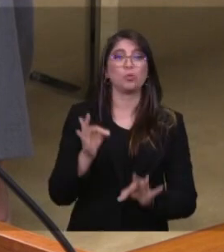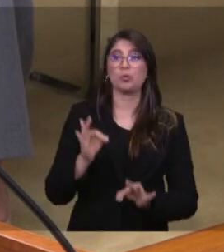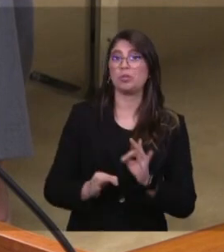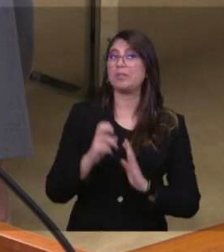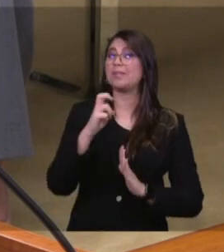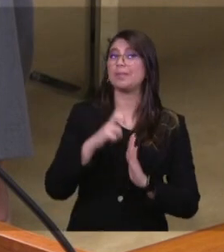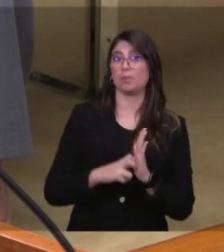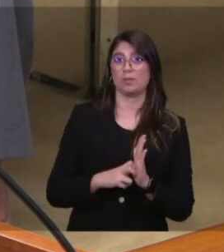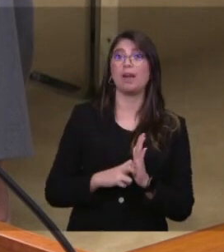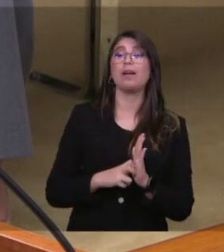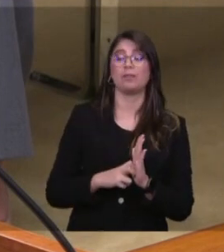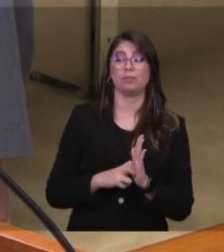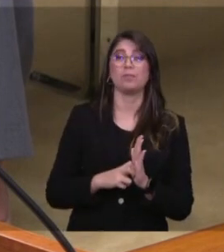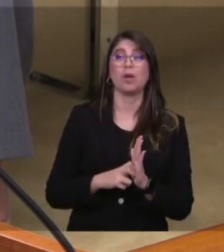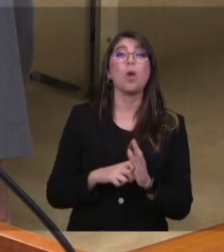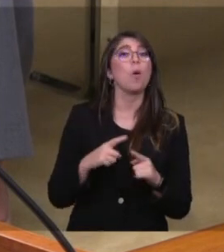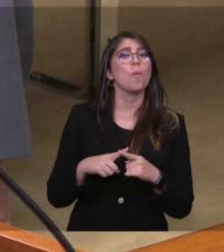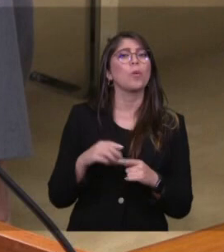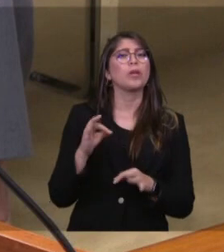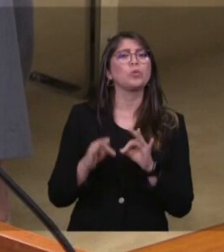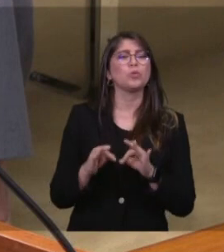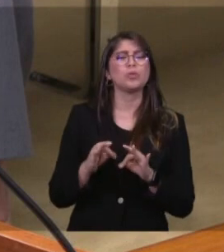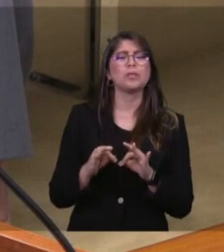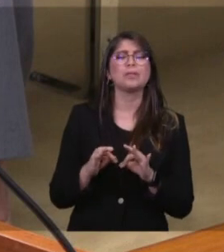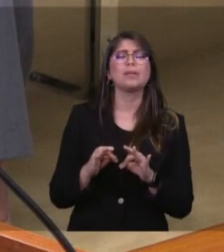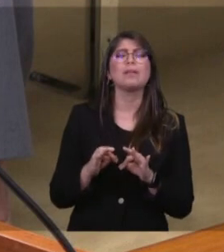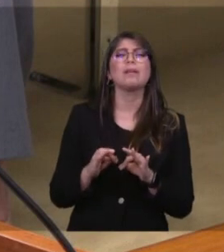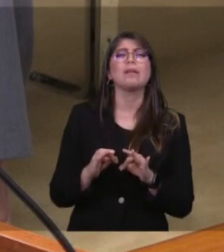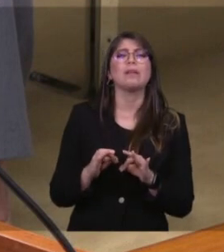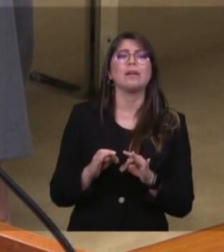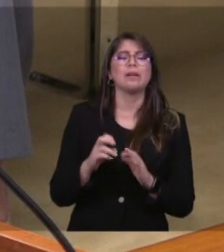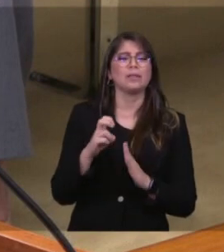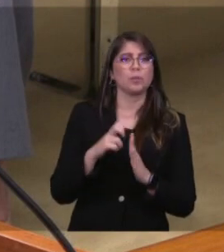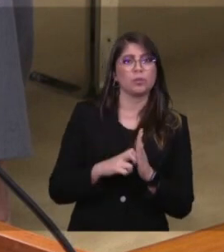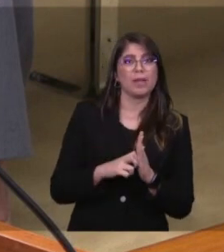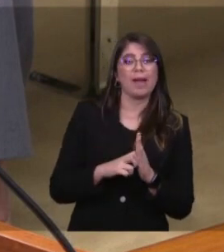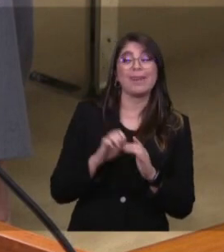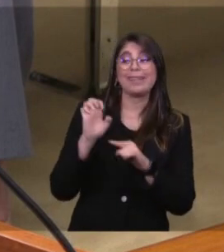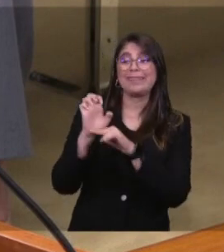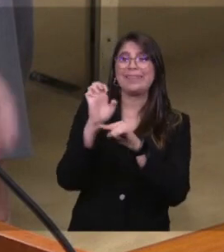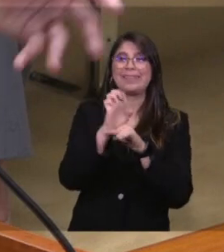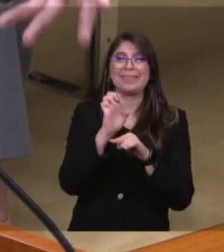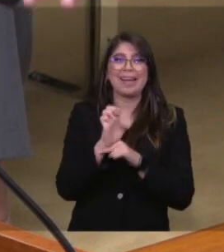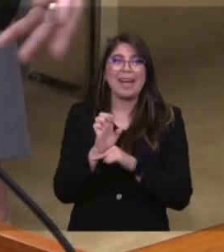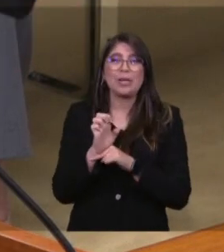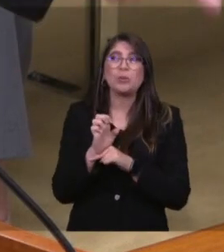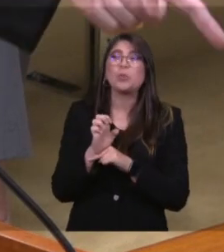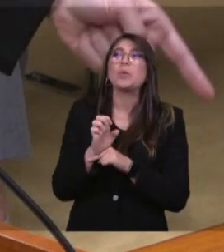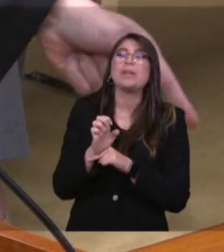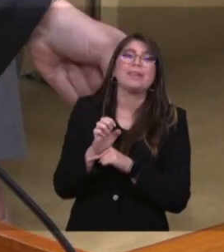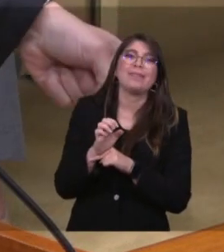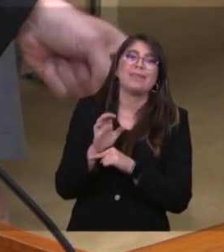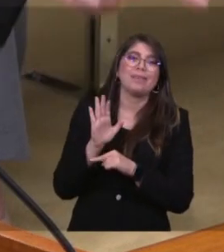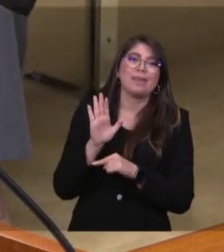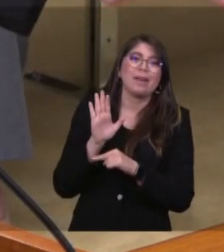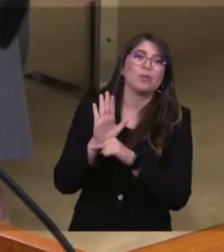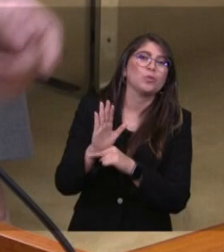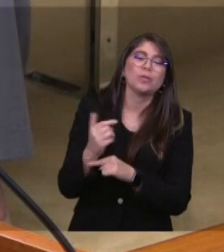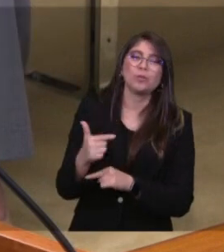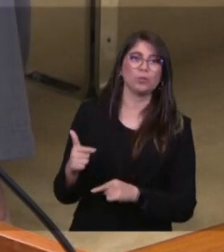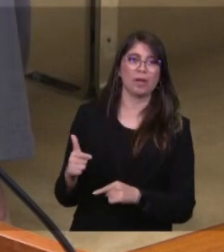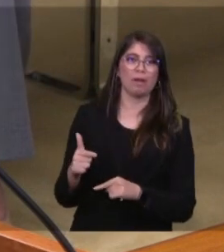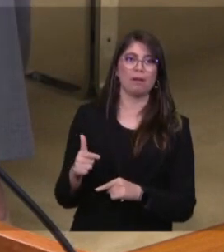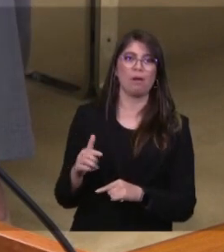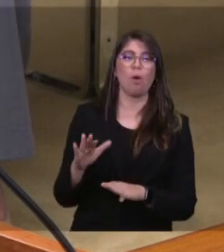notícia. Injustiça tributária contra os estados menos favorecidos. Injustiça tributária contra contribuintes